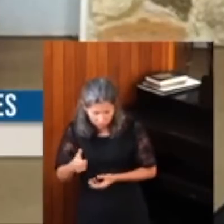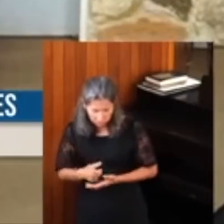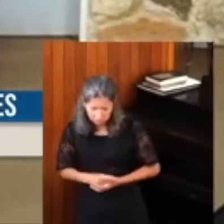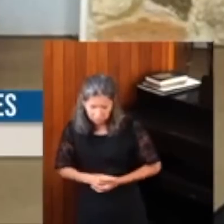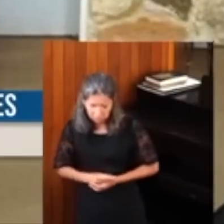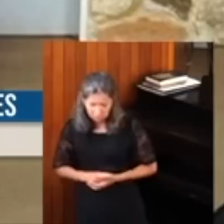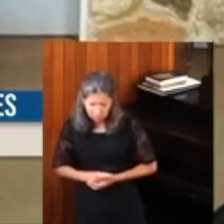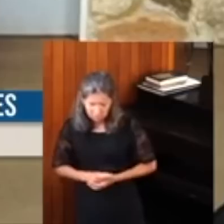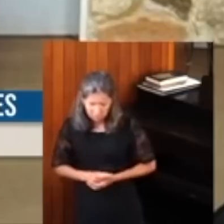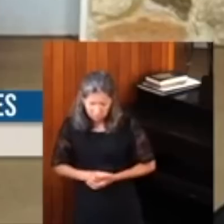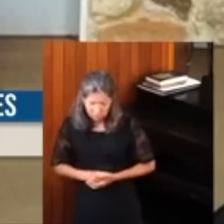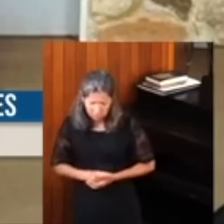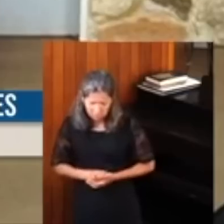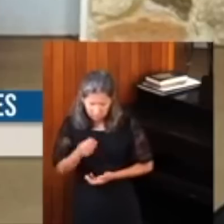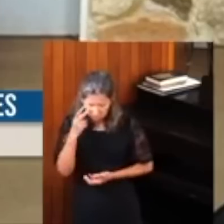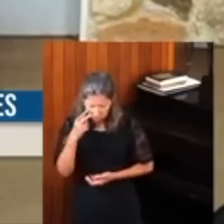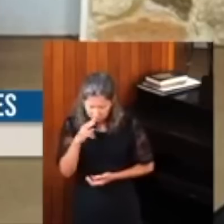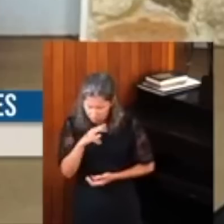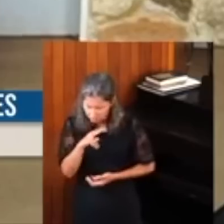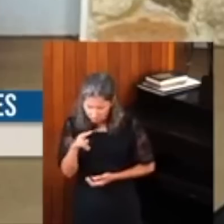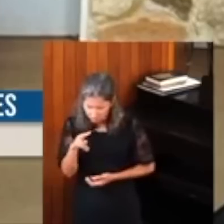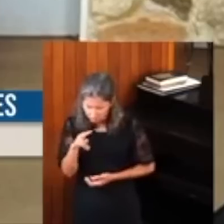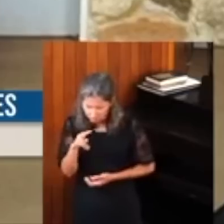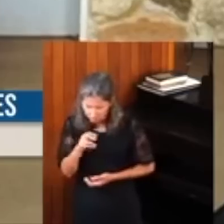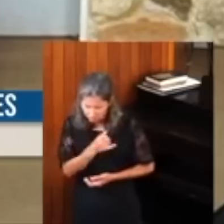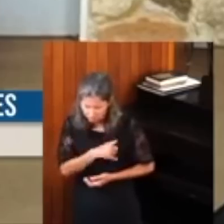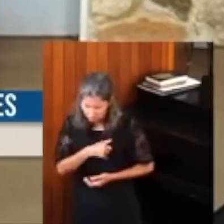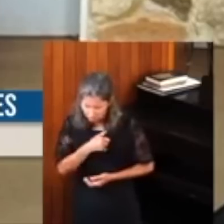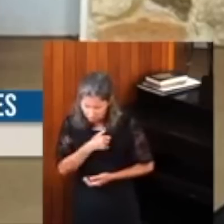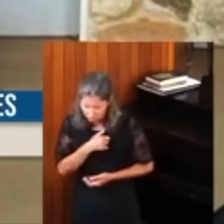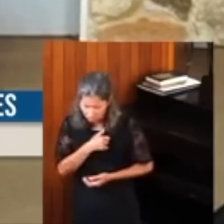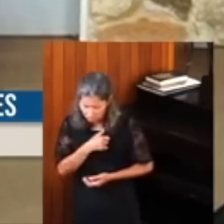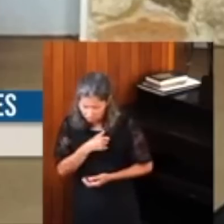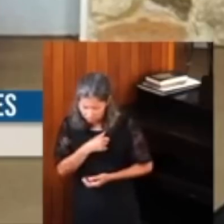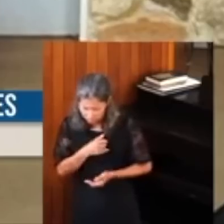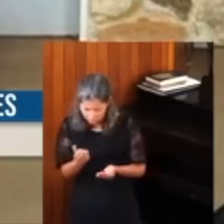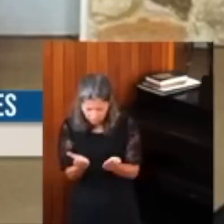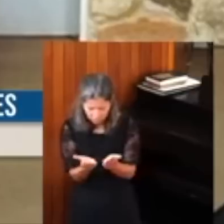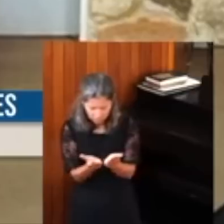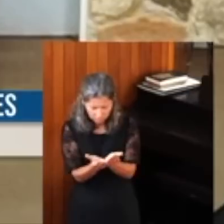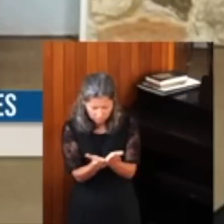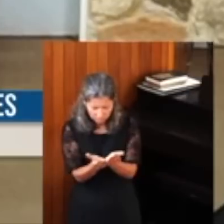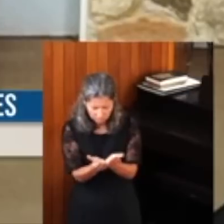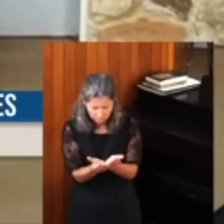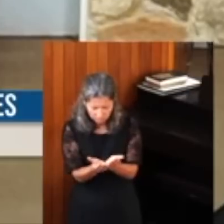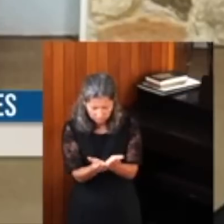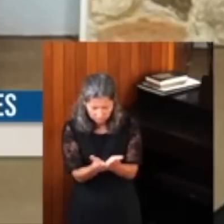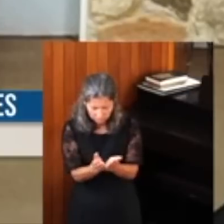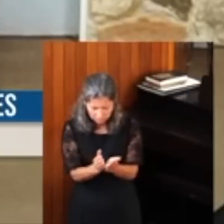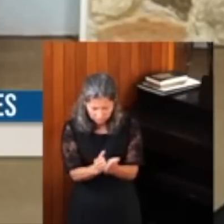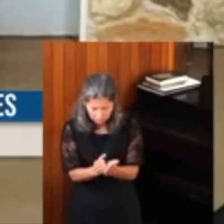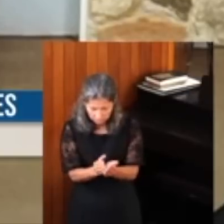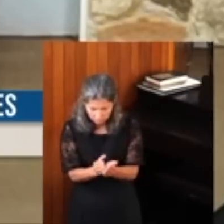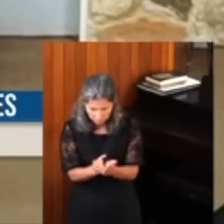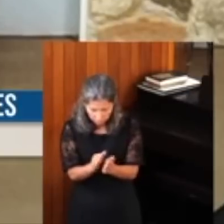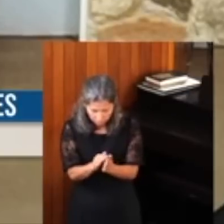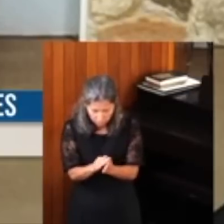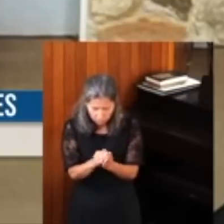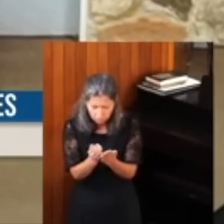com um anjo, com um livrinho, não era tão grande, então um pequeno rolo, um livro pequeno, aberto, na